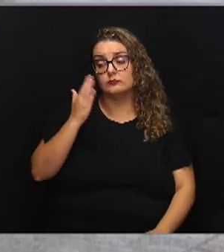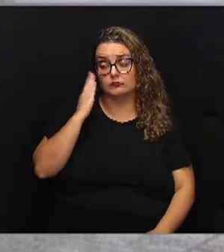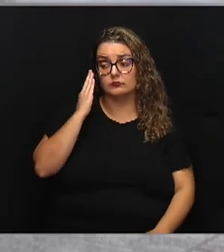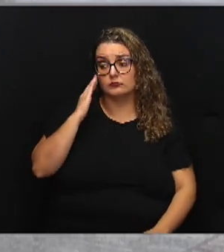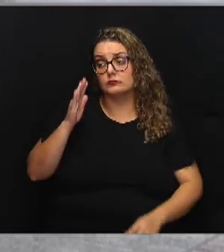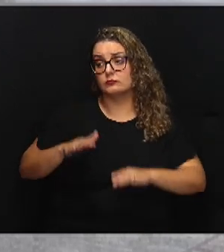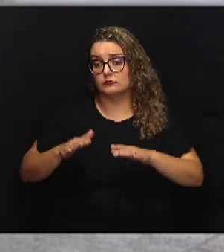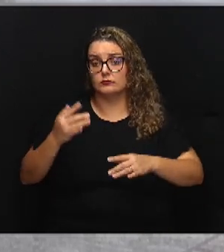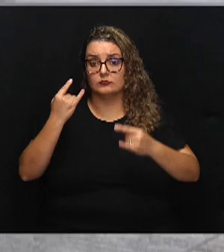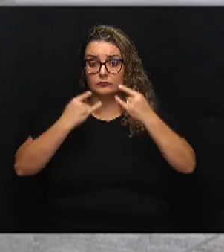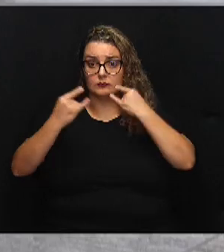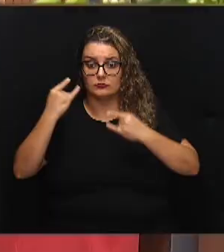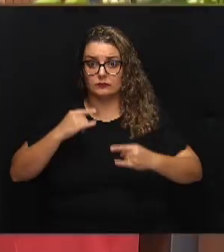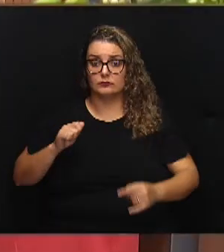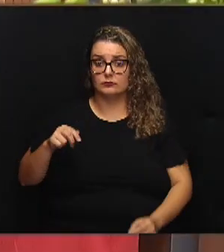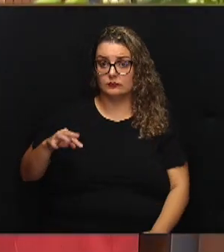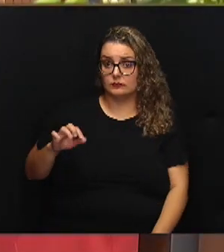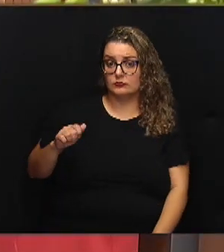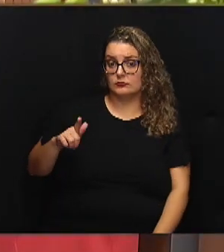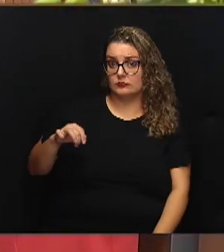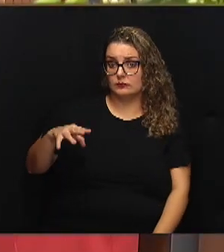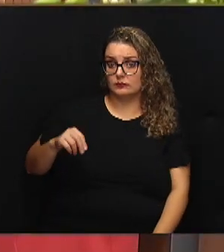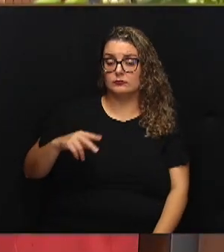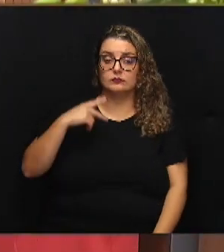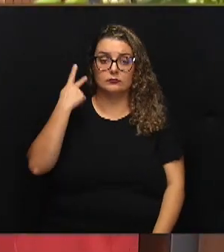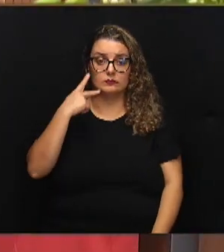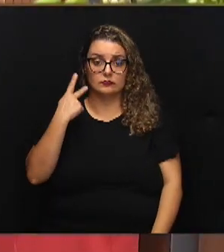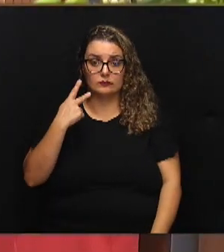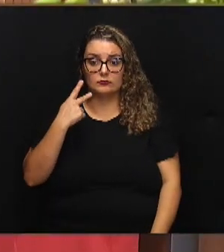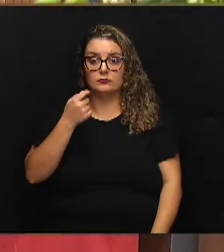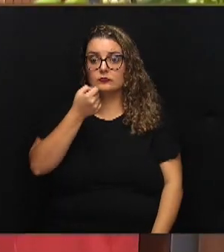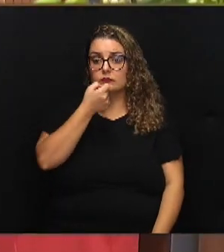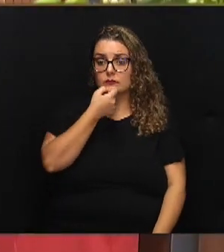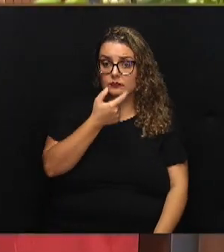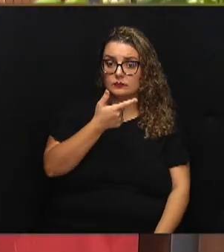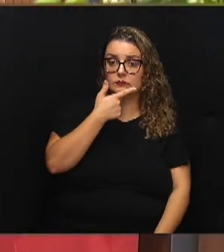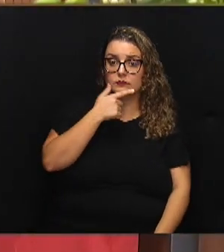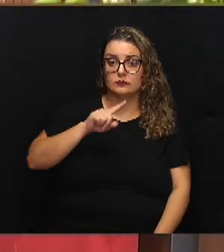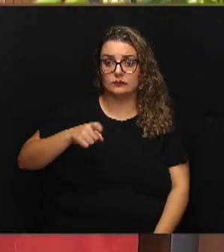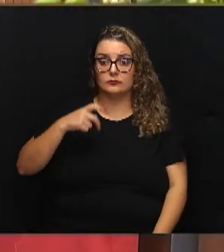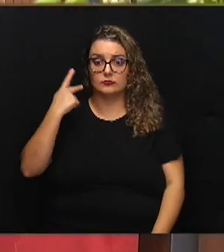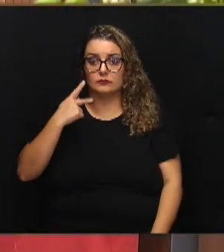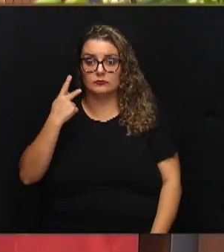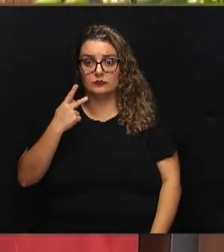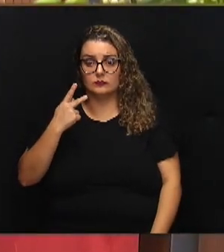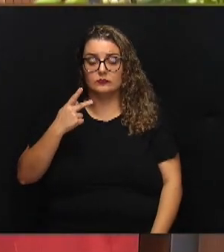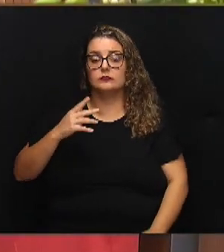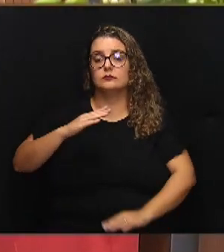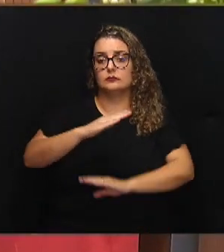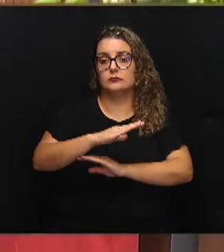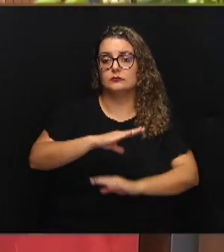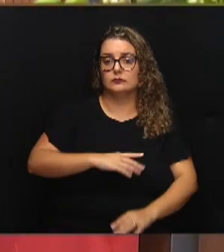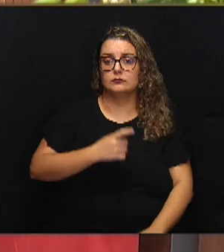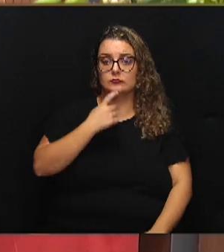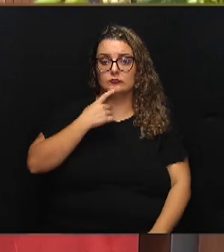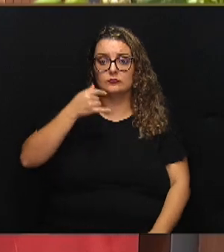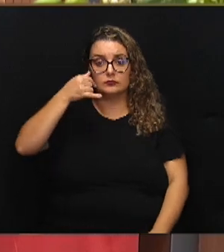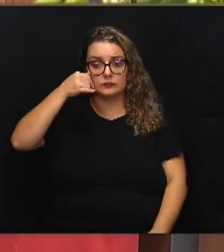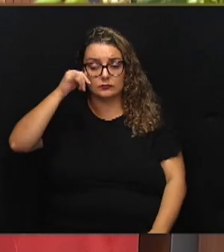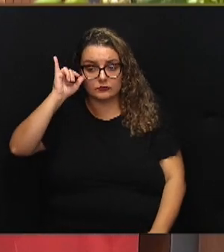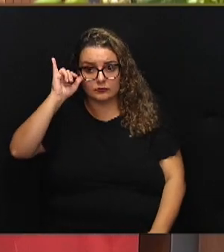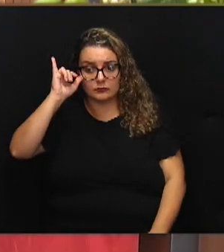os interesses são antagônicos. A vereadora Fernanda Souto e o ex-vereador da Câmara de Campinas, Paulo